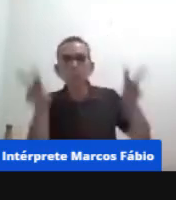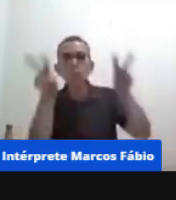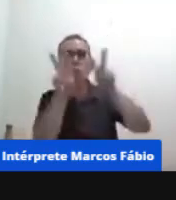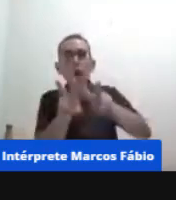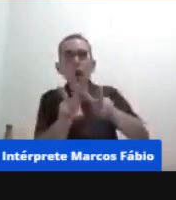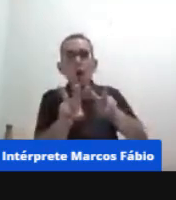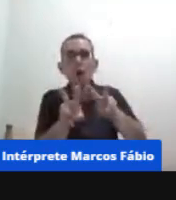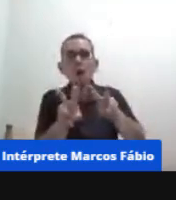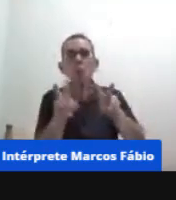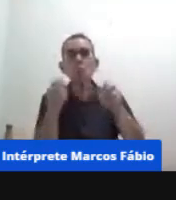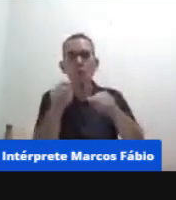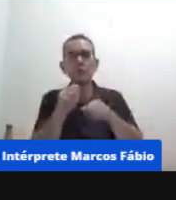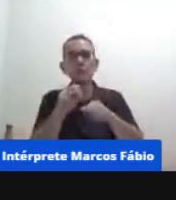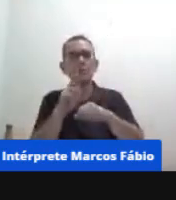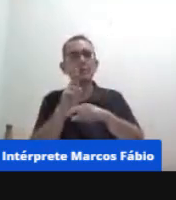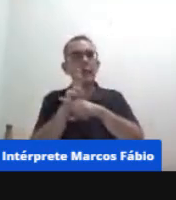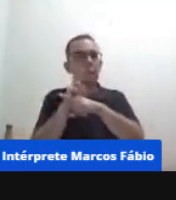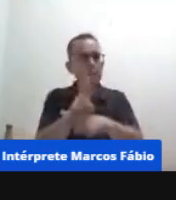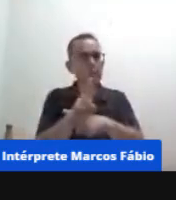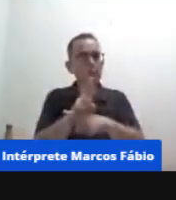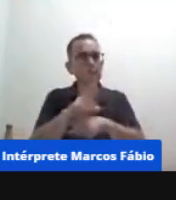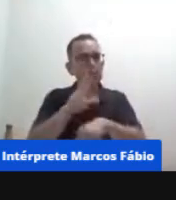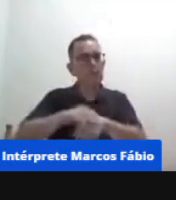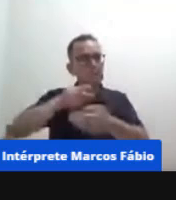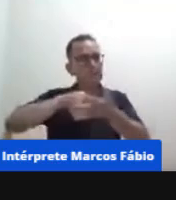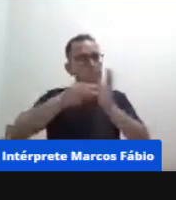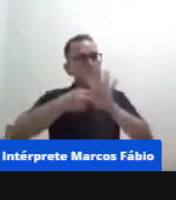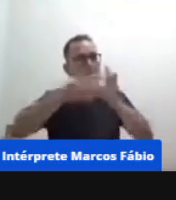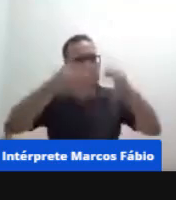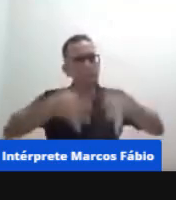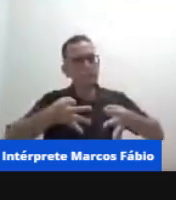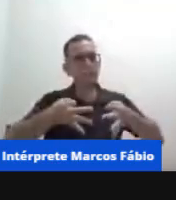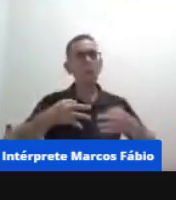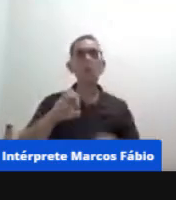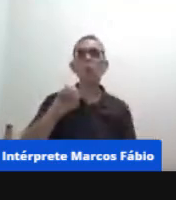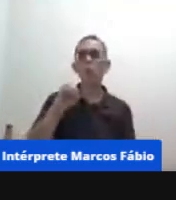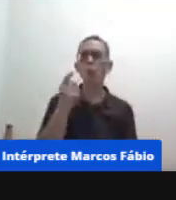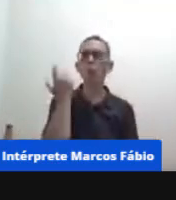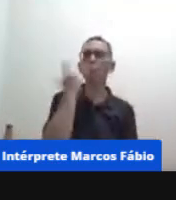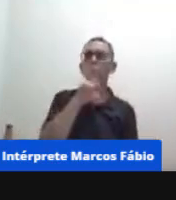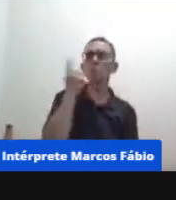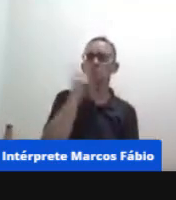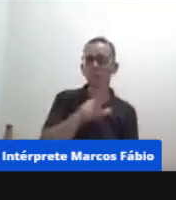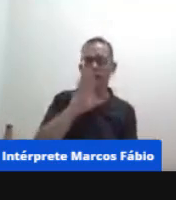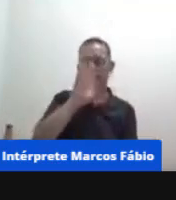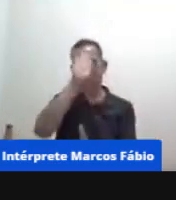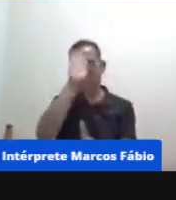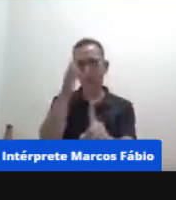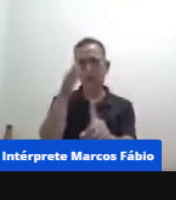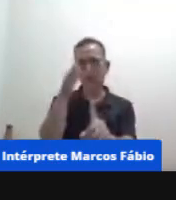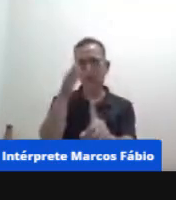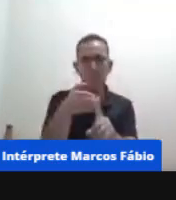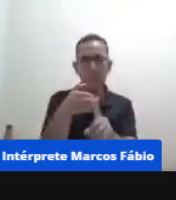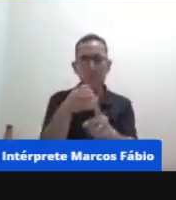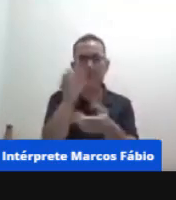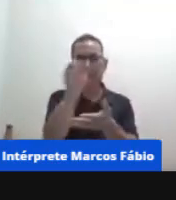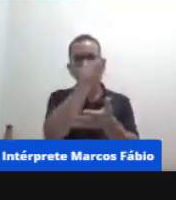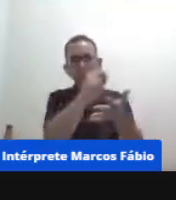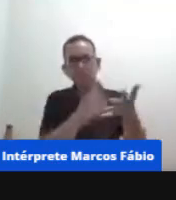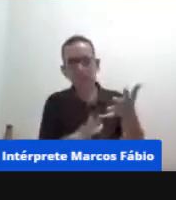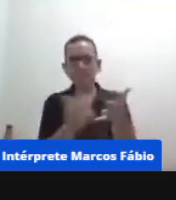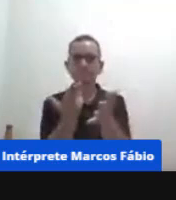mais significativa, ou se ela já é capaz de direcionar atividades como desenhos aqui